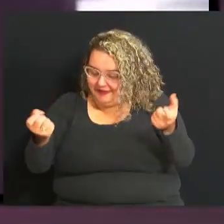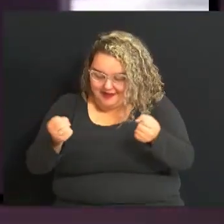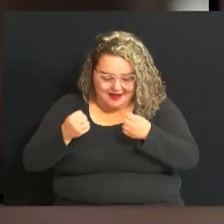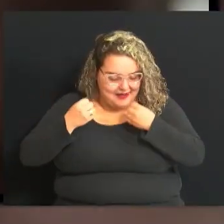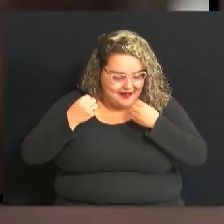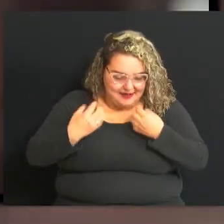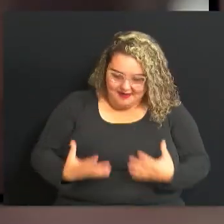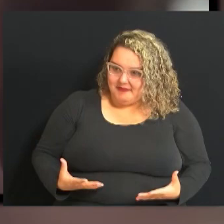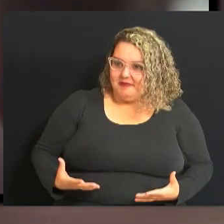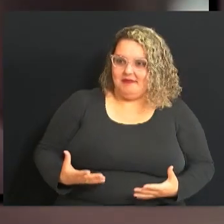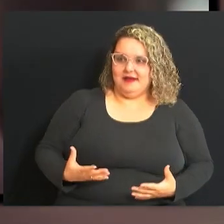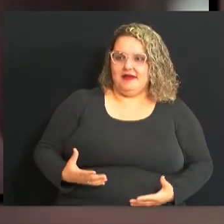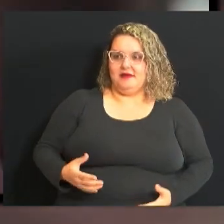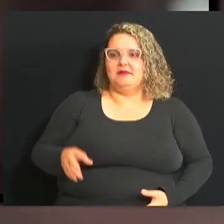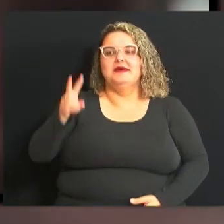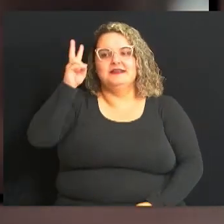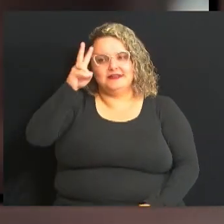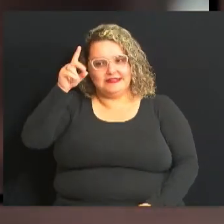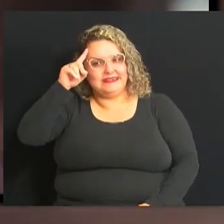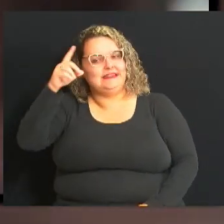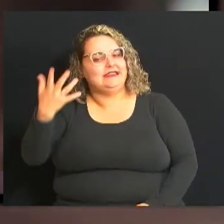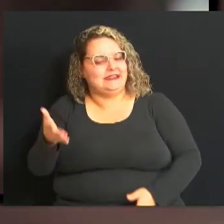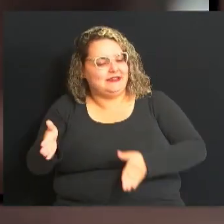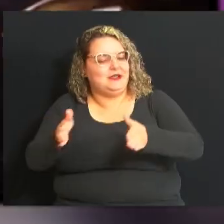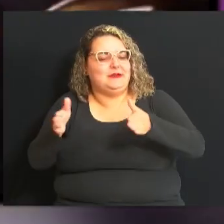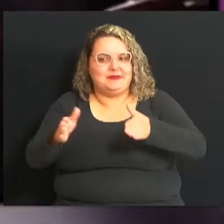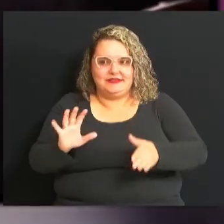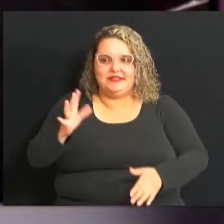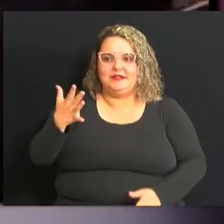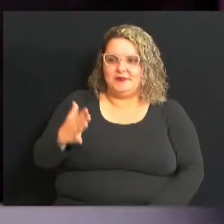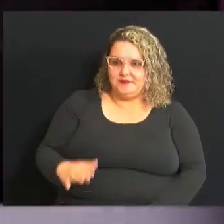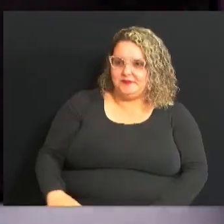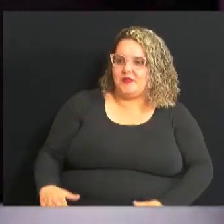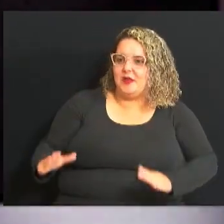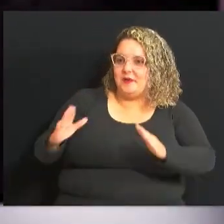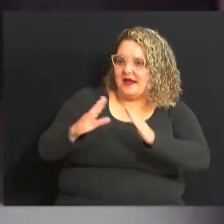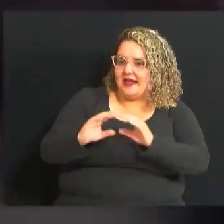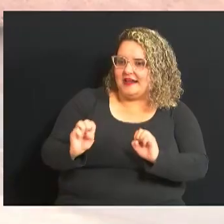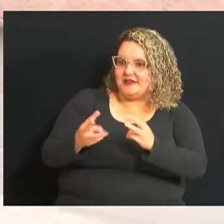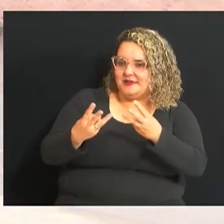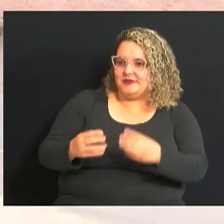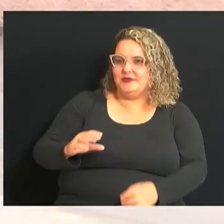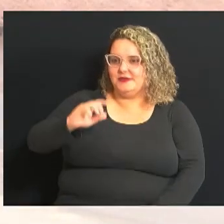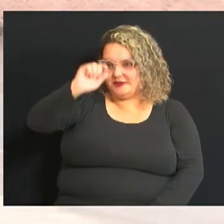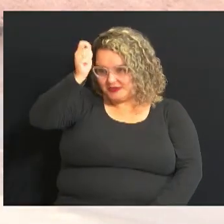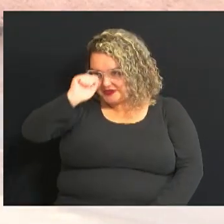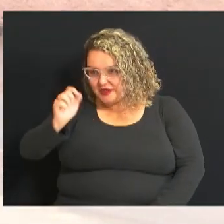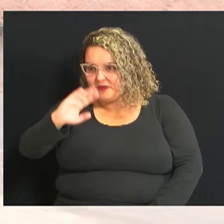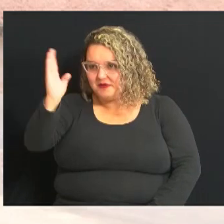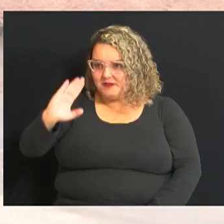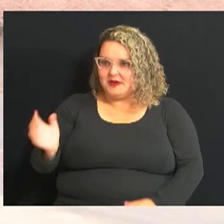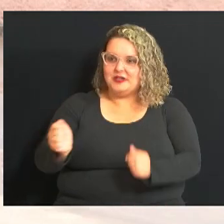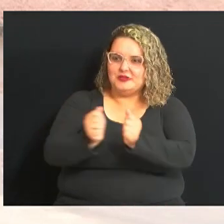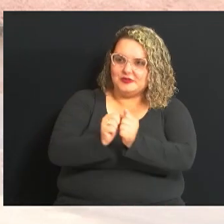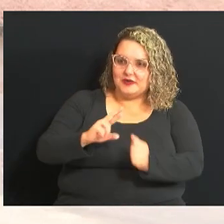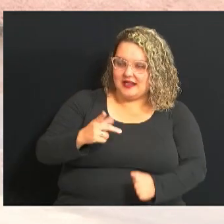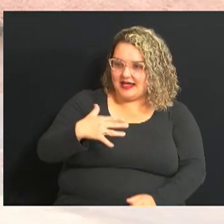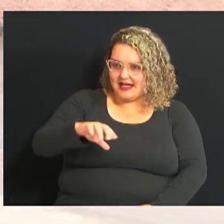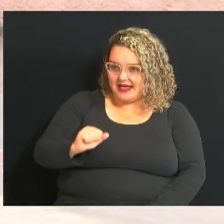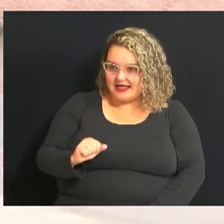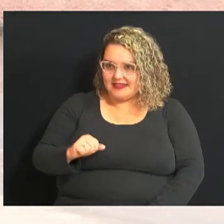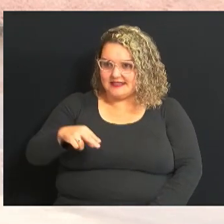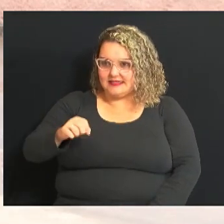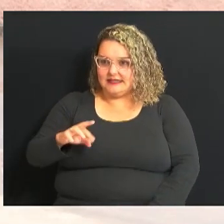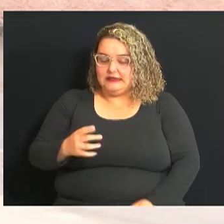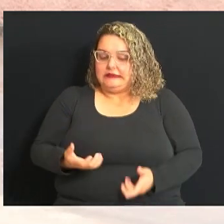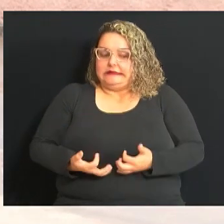bem. Mas eu me lembro desse episódio que aconteceu aqui numa casa de show, aqui no Chapéu Brasil, Grupo Contágio de Raça Negra. E dá um friozinho na barriga,